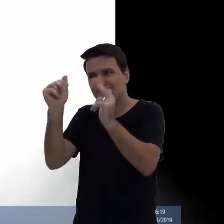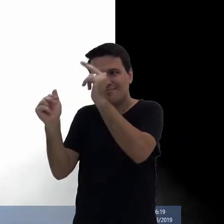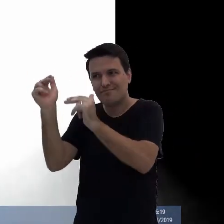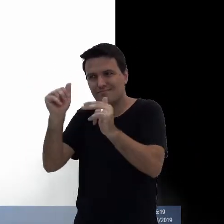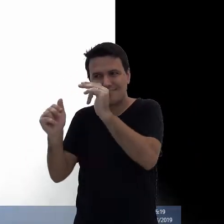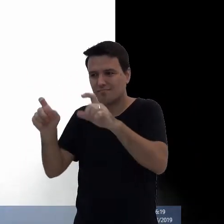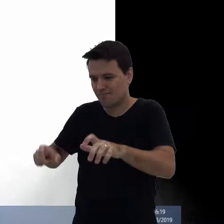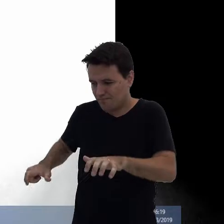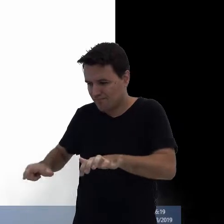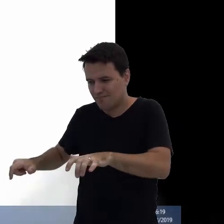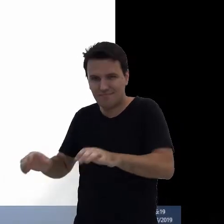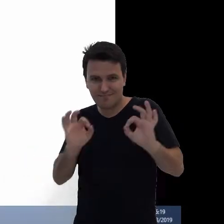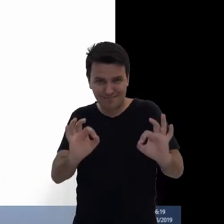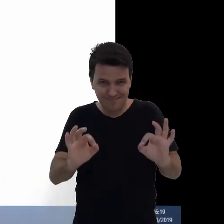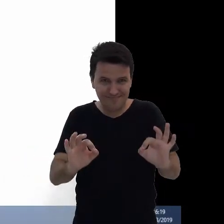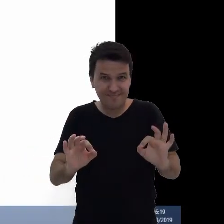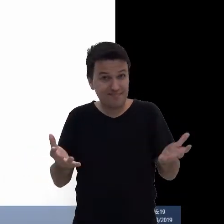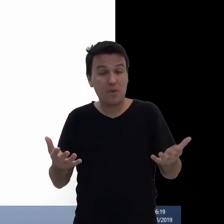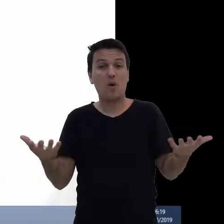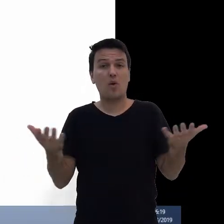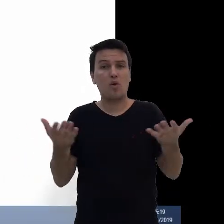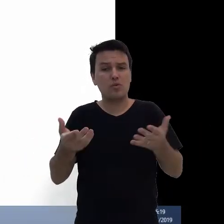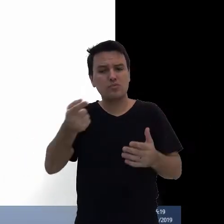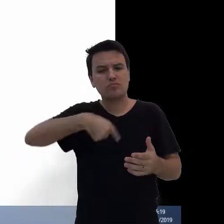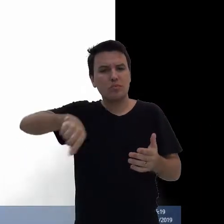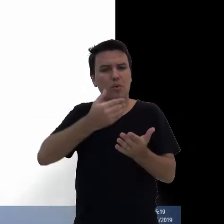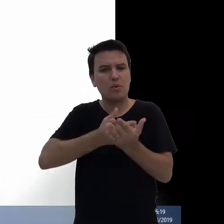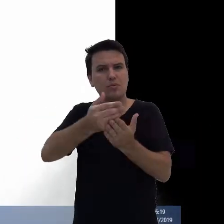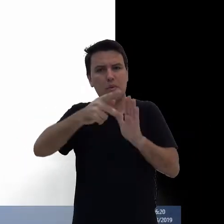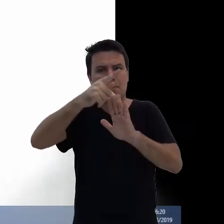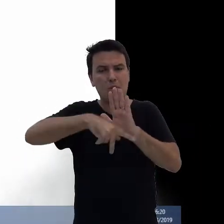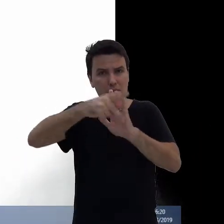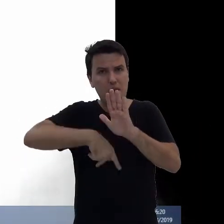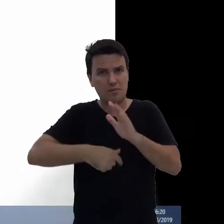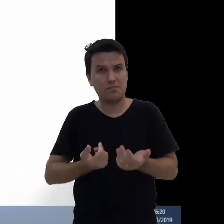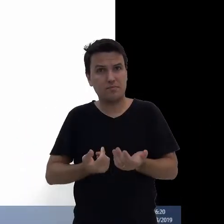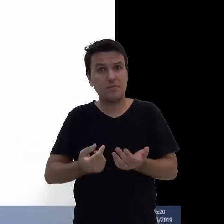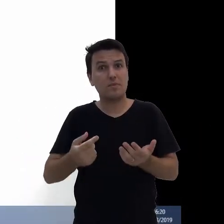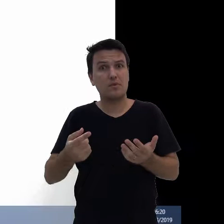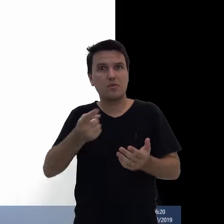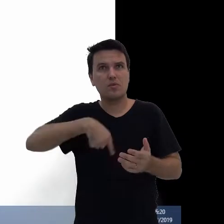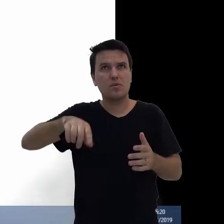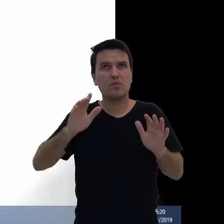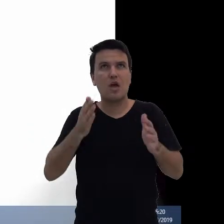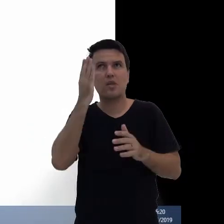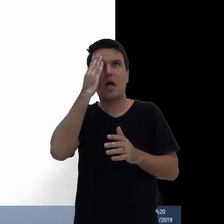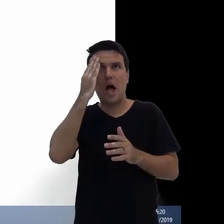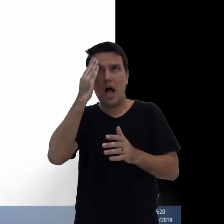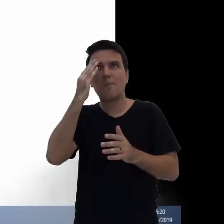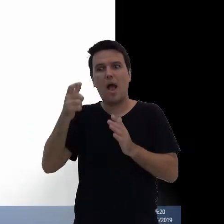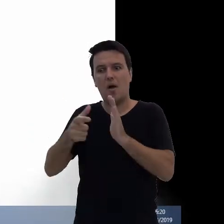computador. Hoje nós vamos então começar um projeto, já sabendo que nós